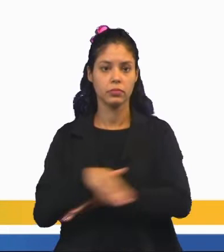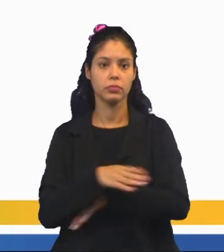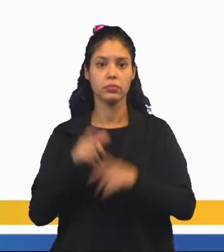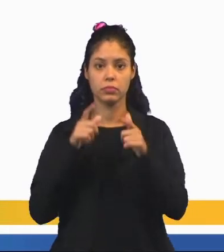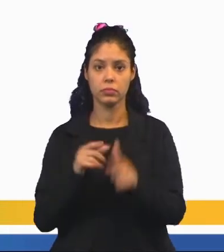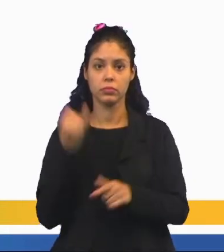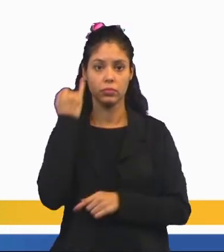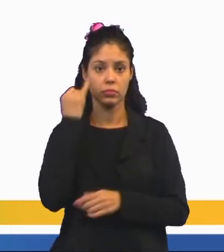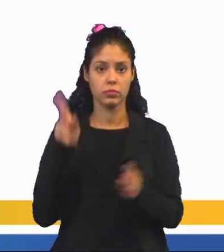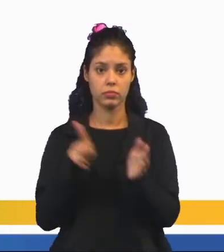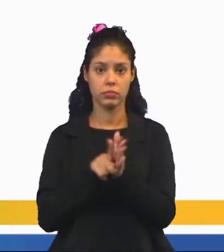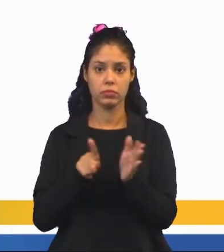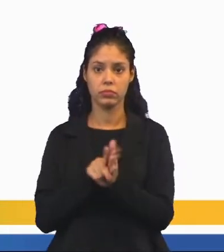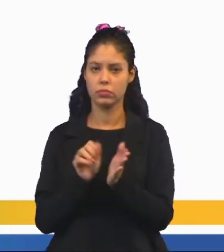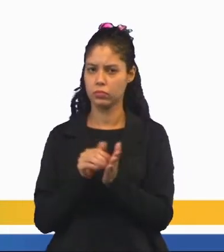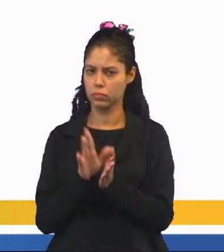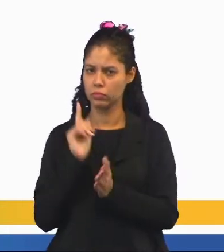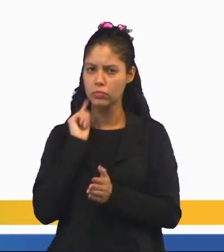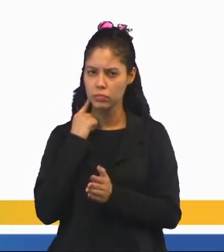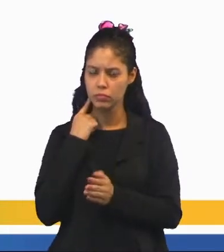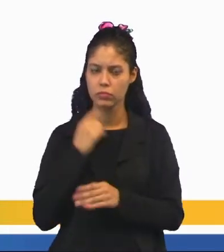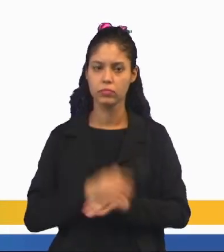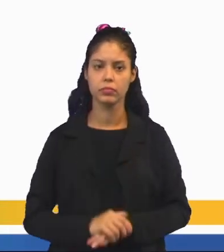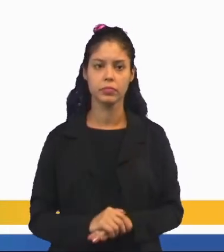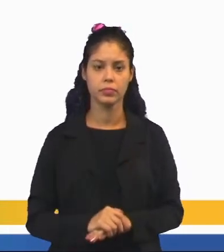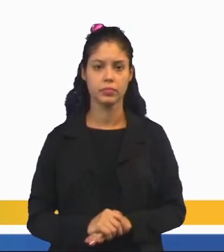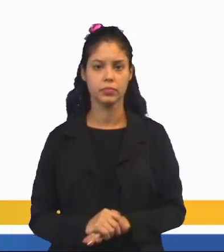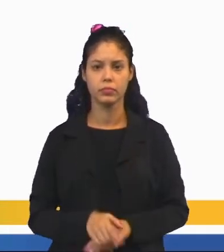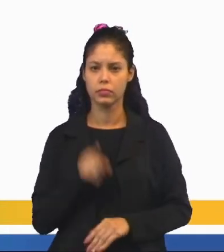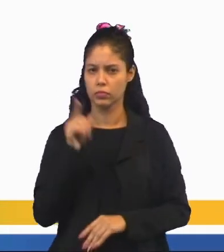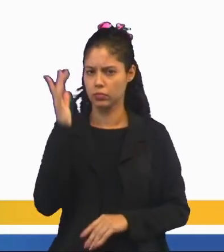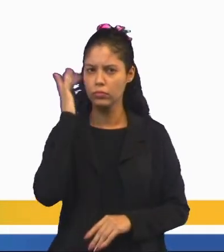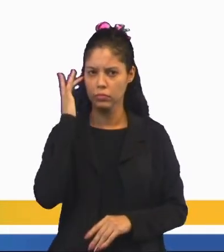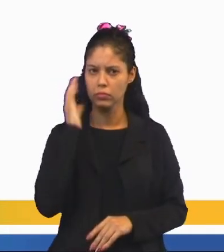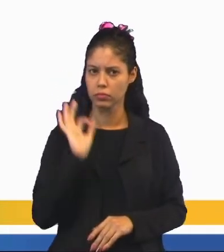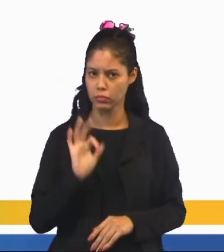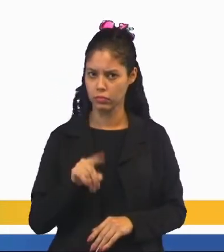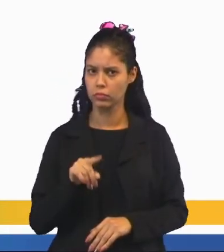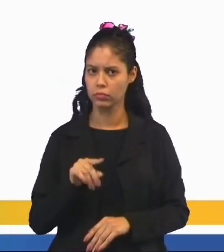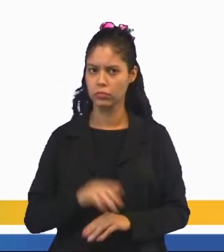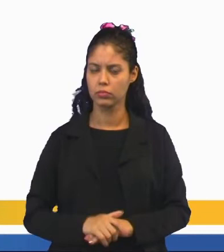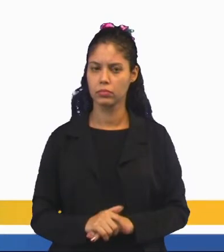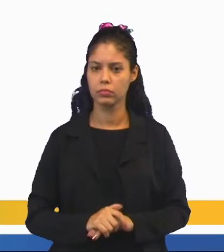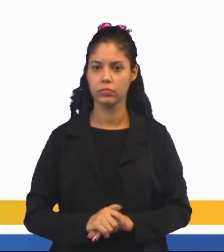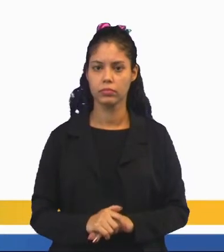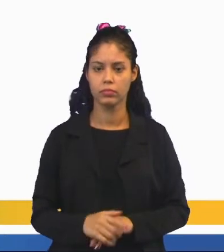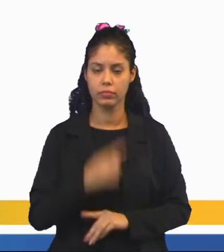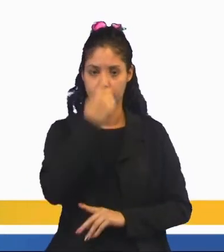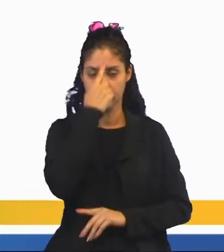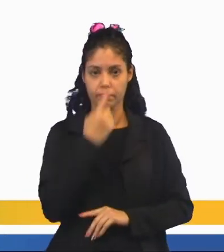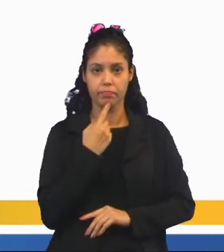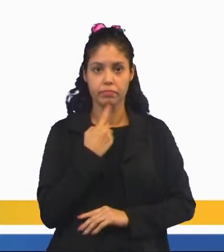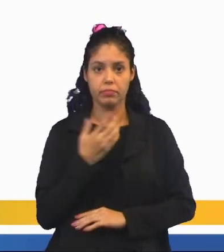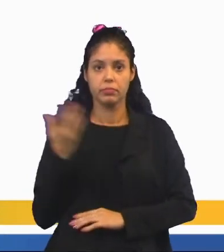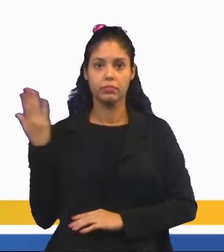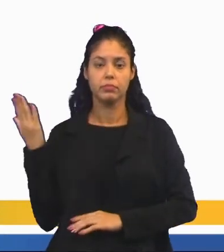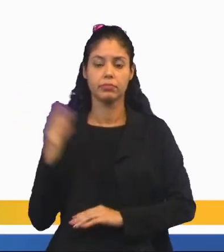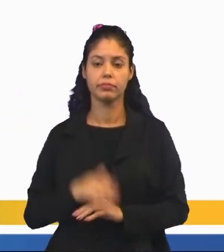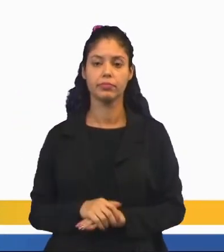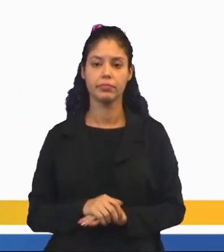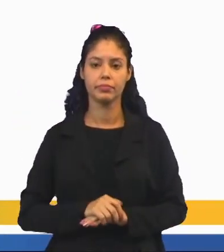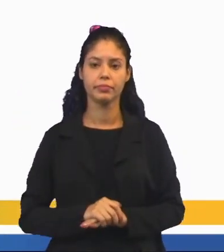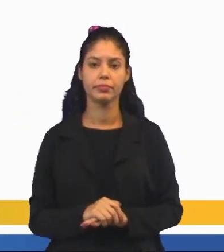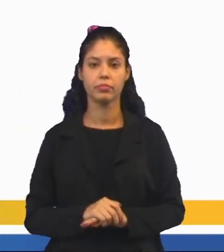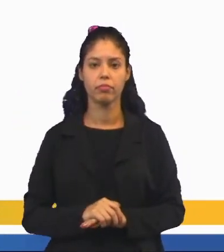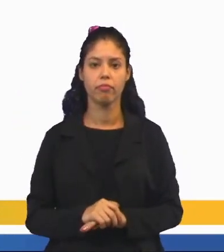A rua é o local ideal para o descarte de lixo? Você acha que é? Veja aí que tem bastante lixo aí